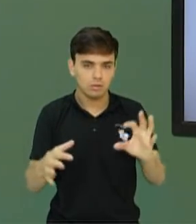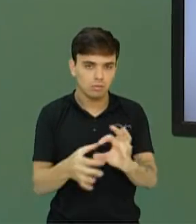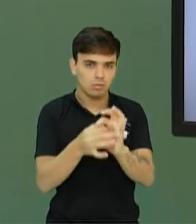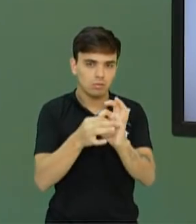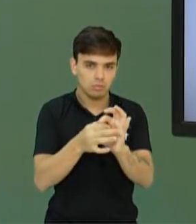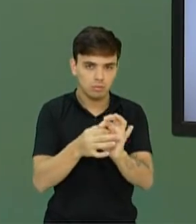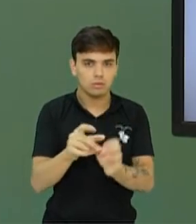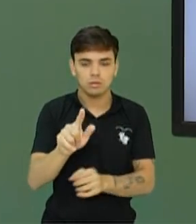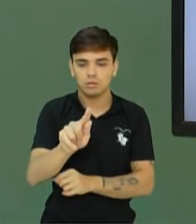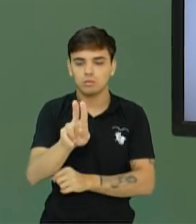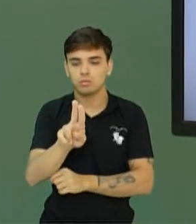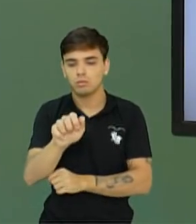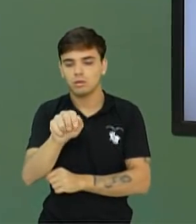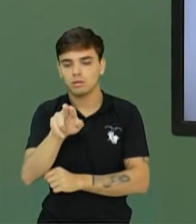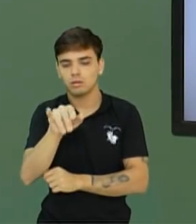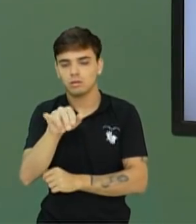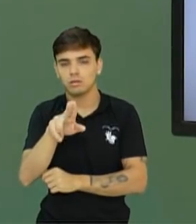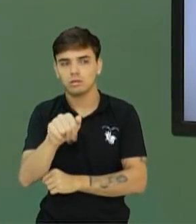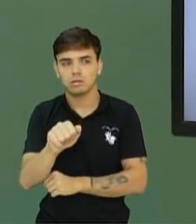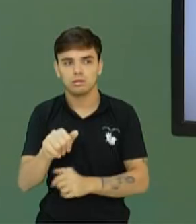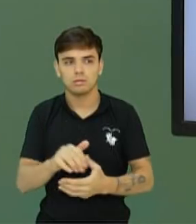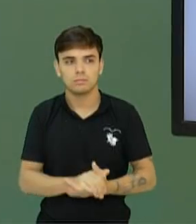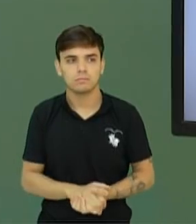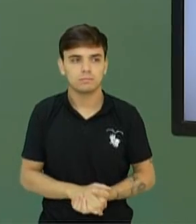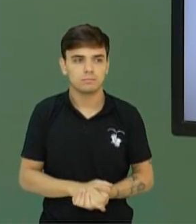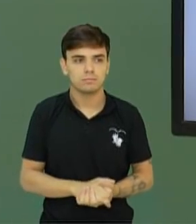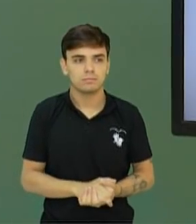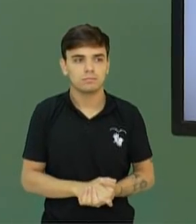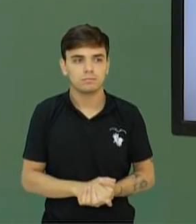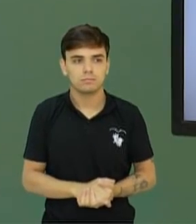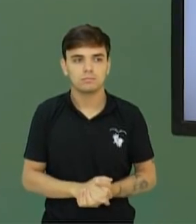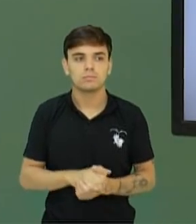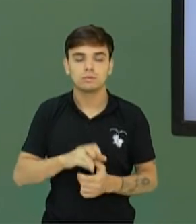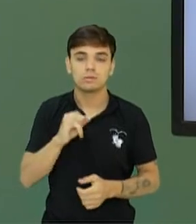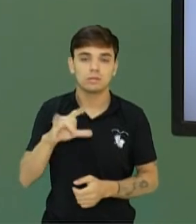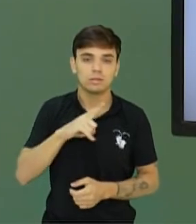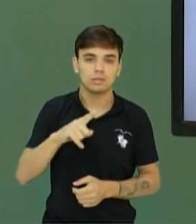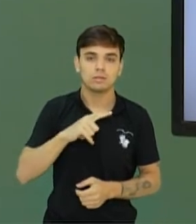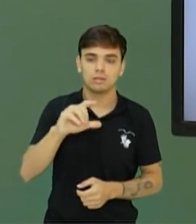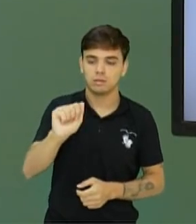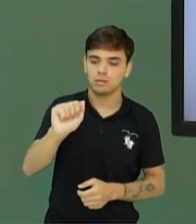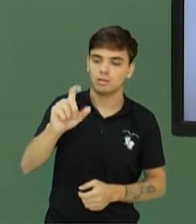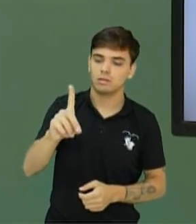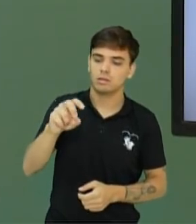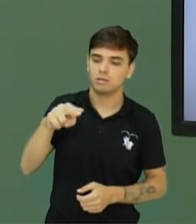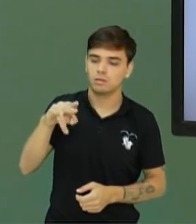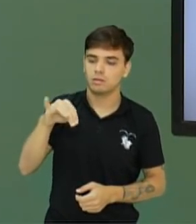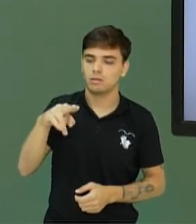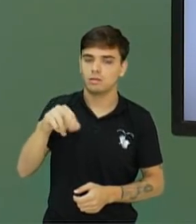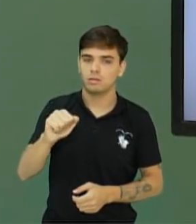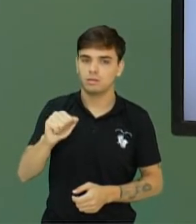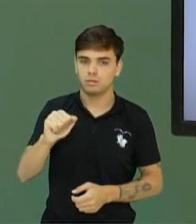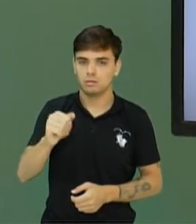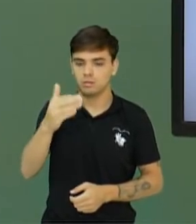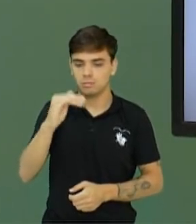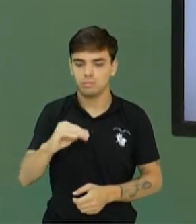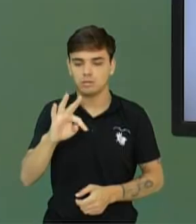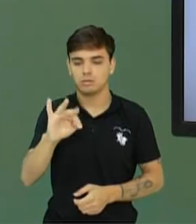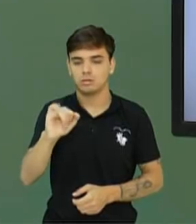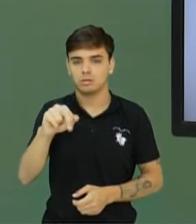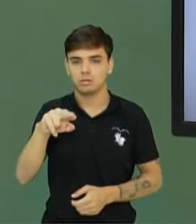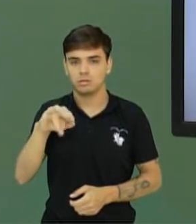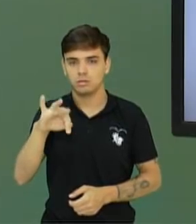ter uma guanina. Se aqui eu tenho adenina, ali do outro lado eu vou ter uma